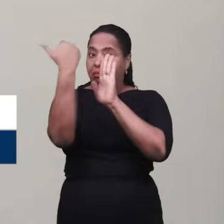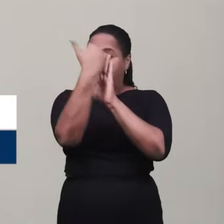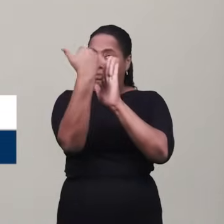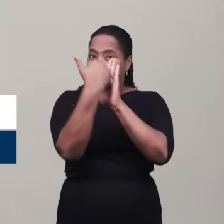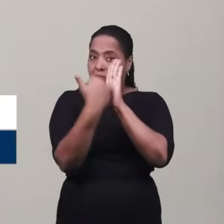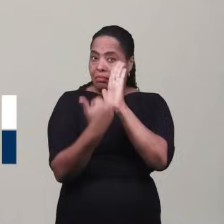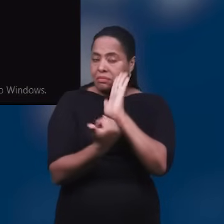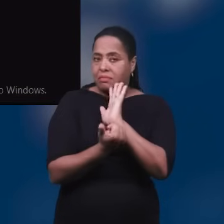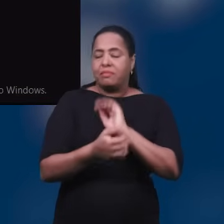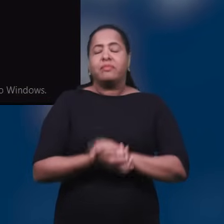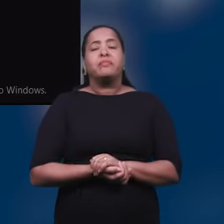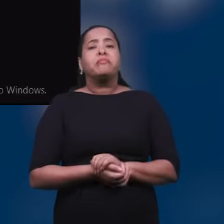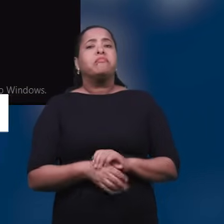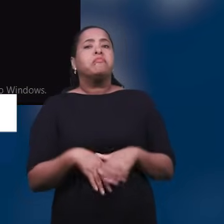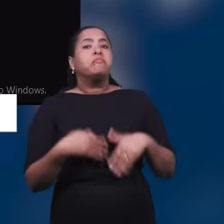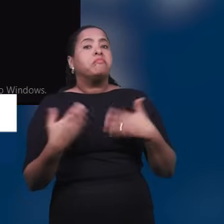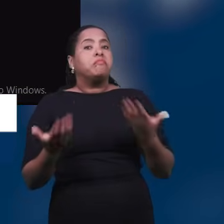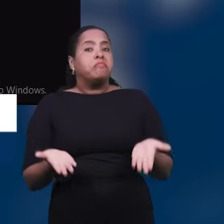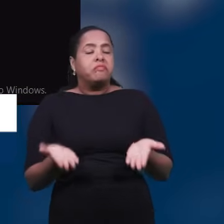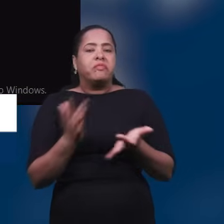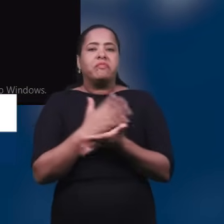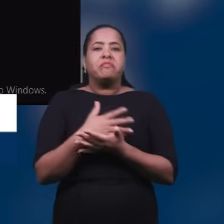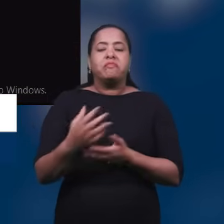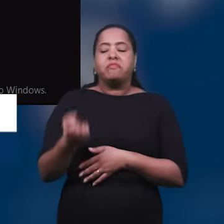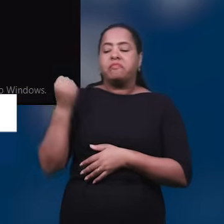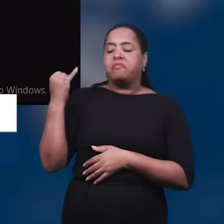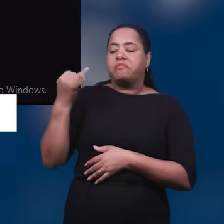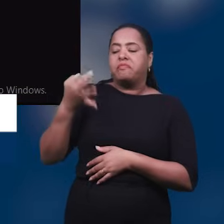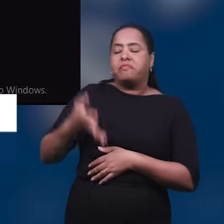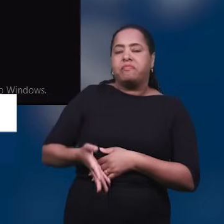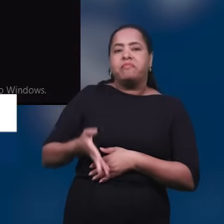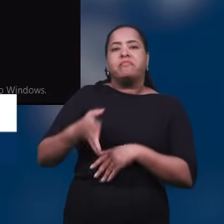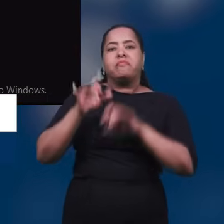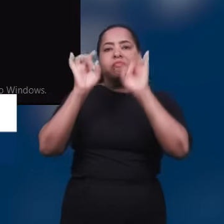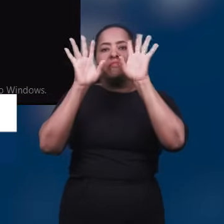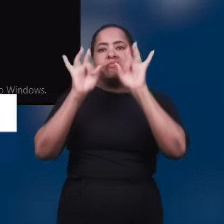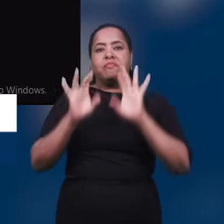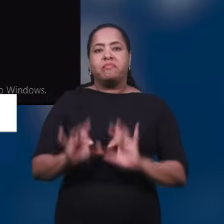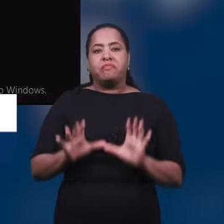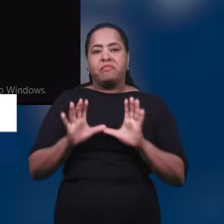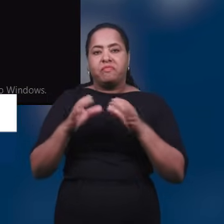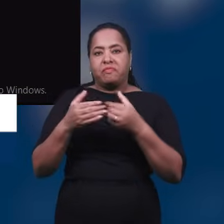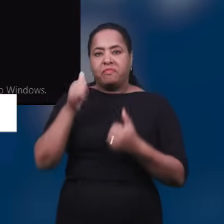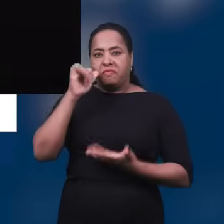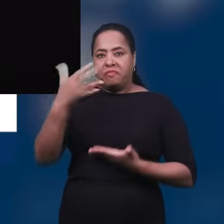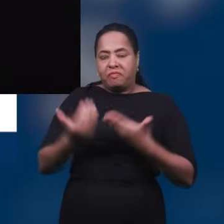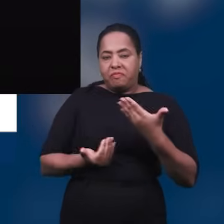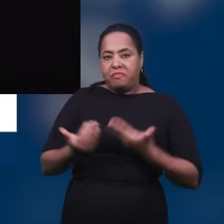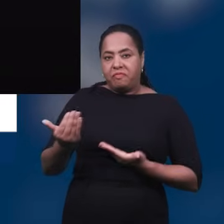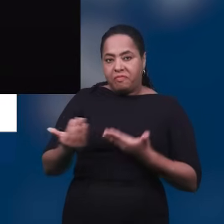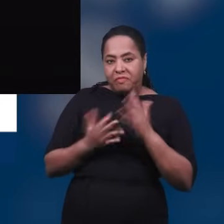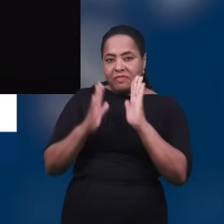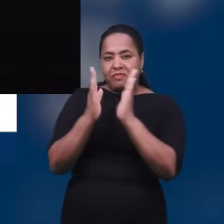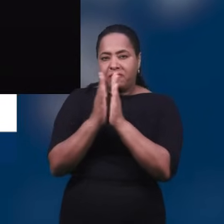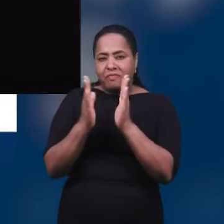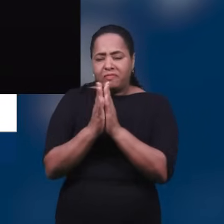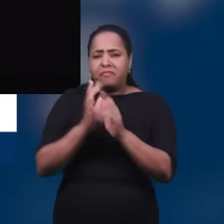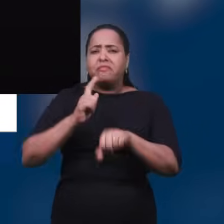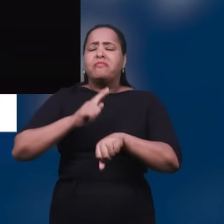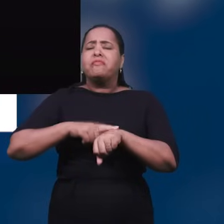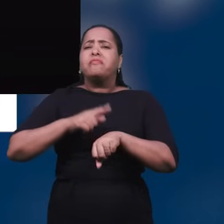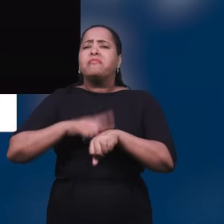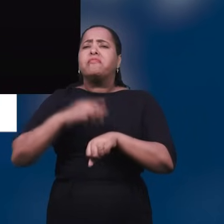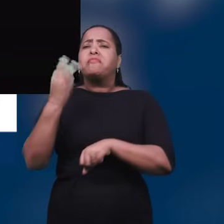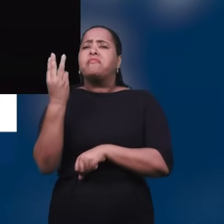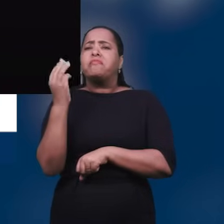conosco a partir de agora. Inicialmente, queremos falar sobre a madrugada especial online do grupo Servas em Oração, realizada às 3 horas da